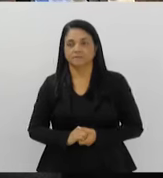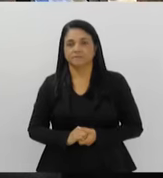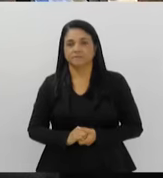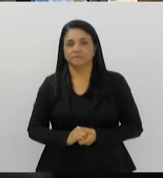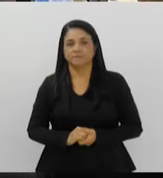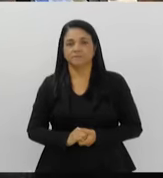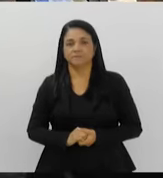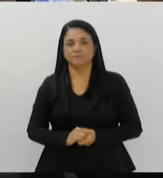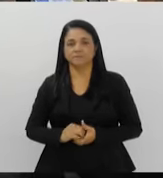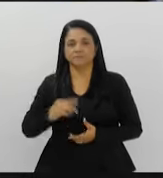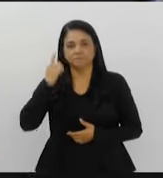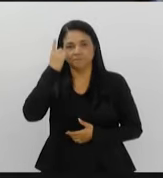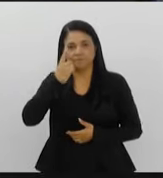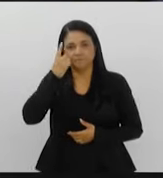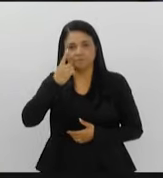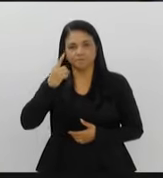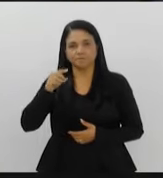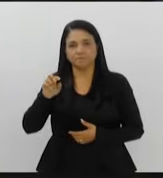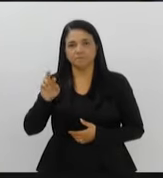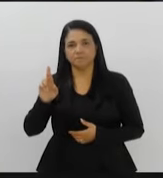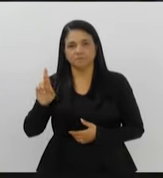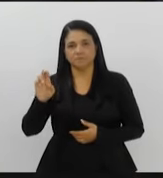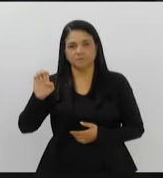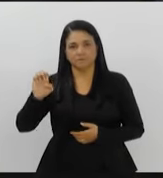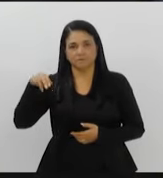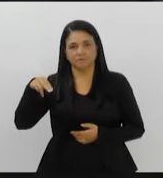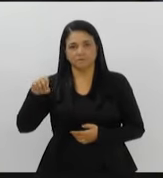Nosso nobre deputado Renato Miranda.